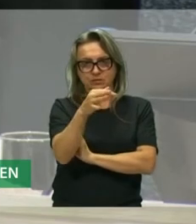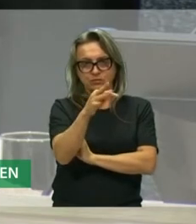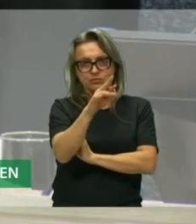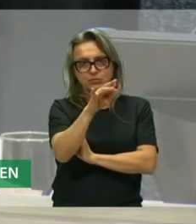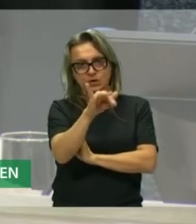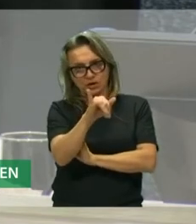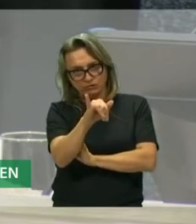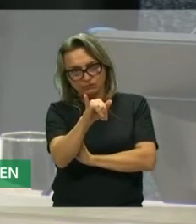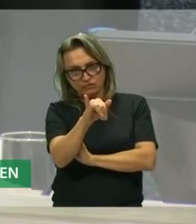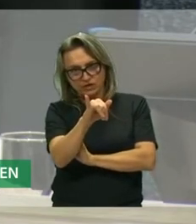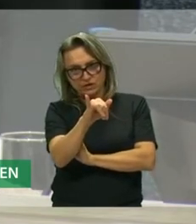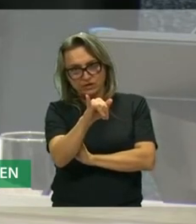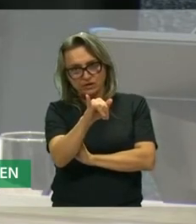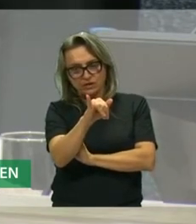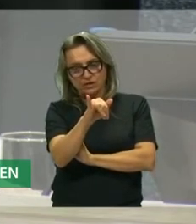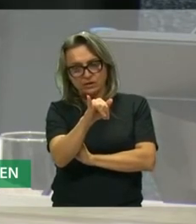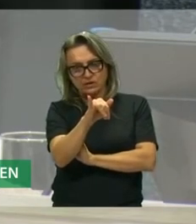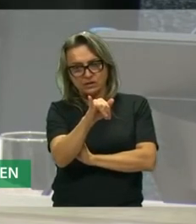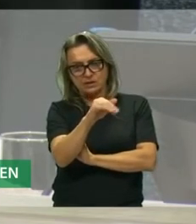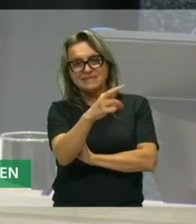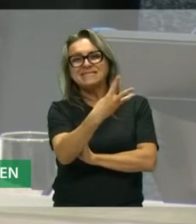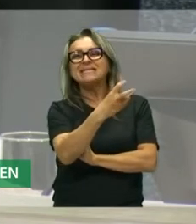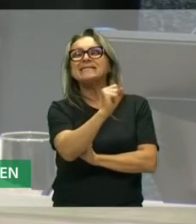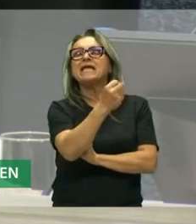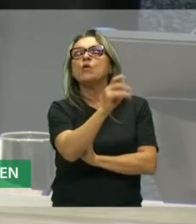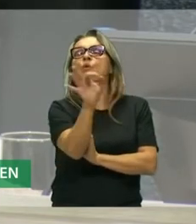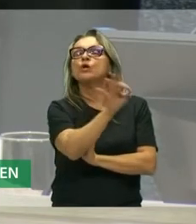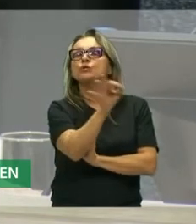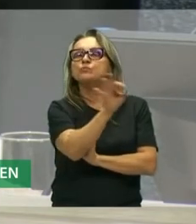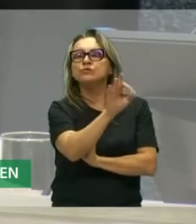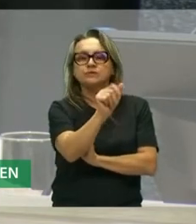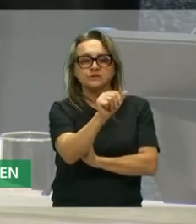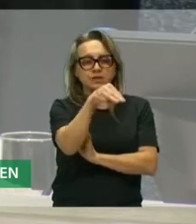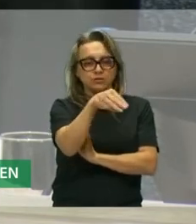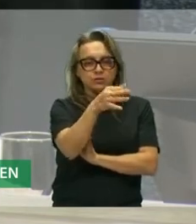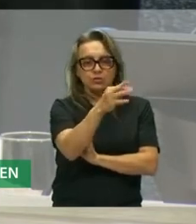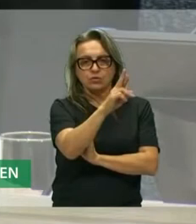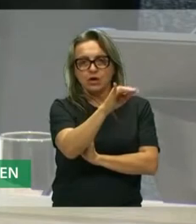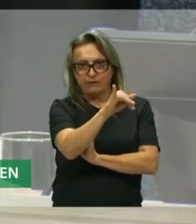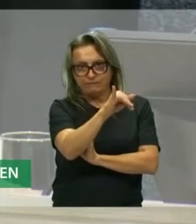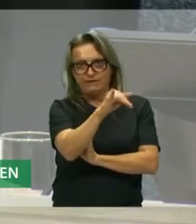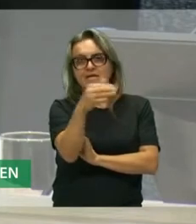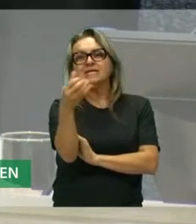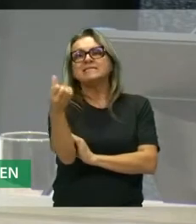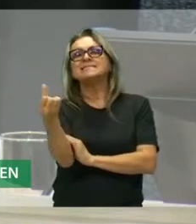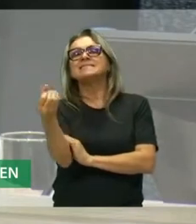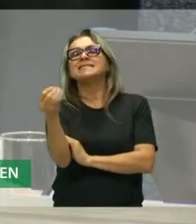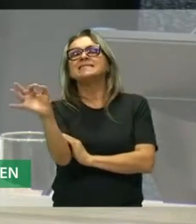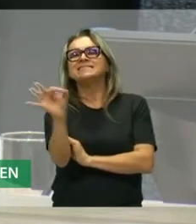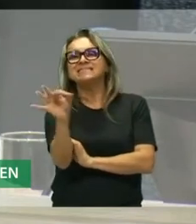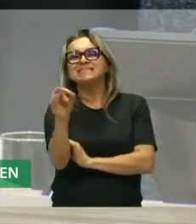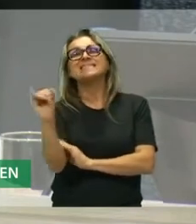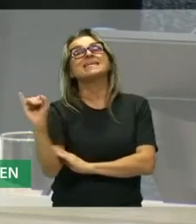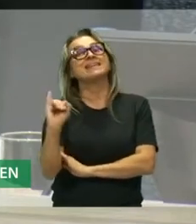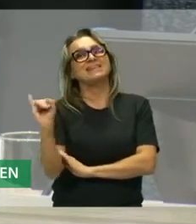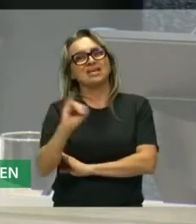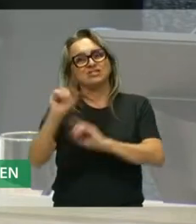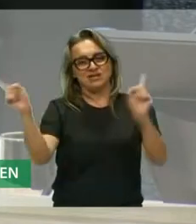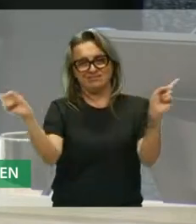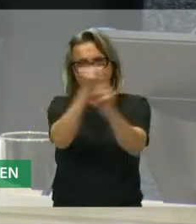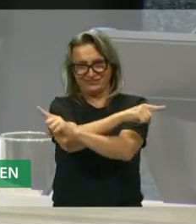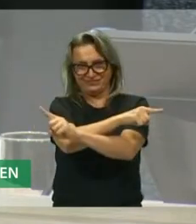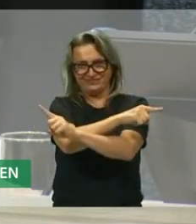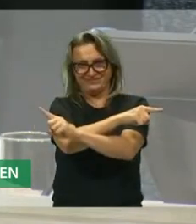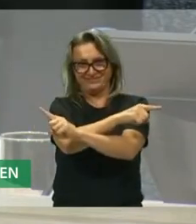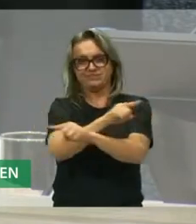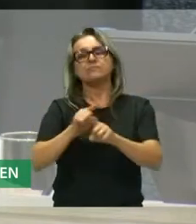restante, a maior parte do nosso atendimento, ela se refere aos municípios de Itajaí. No entanto, é um percentual importante e a